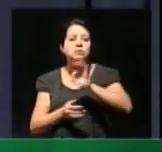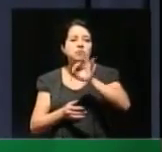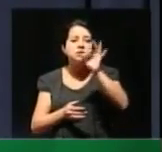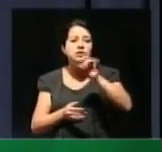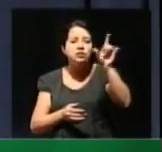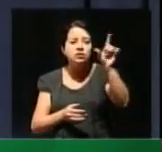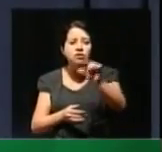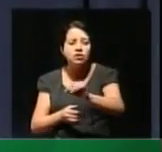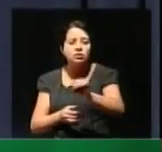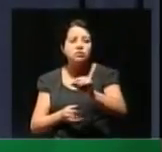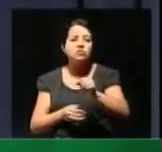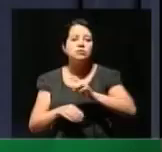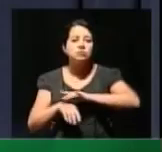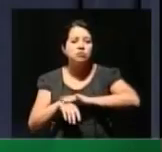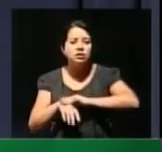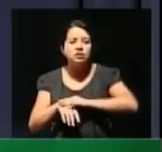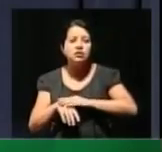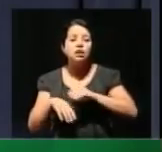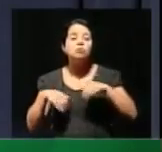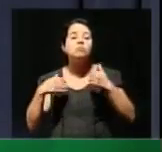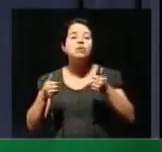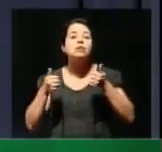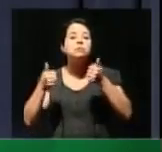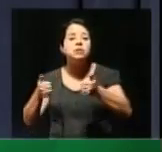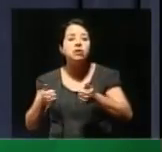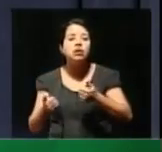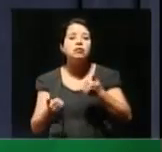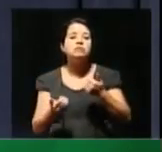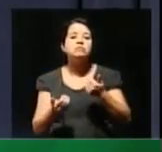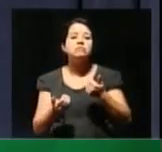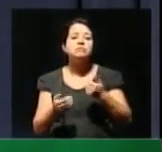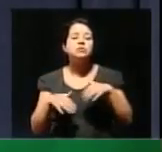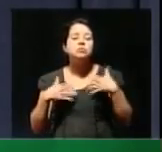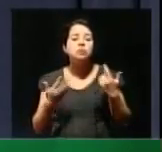novas infecções? Qual que é a melhor combinação que você tem?